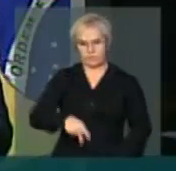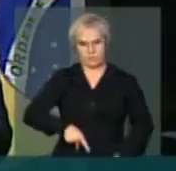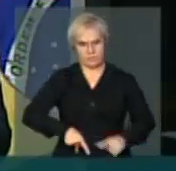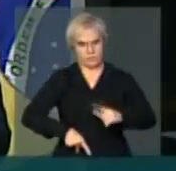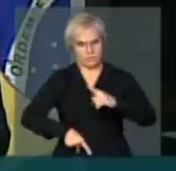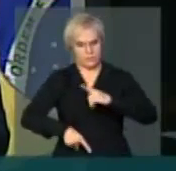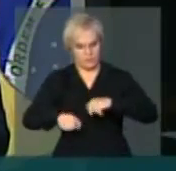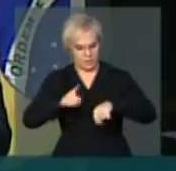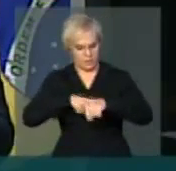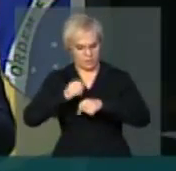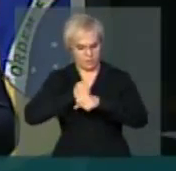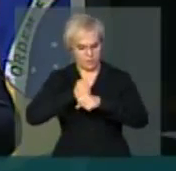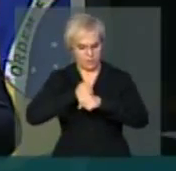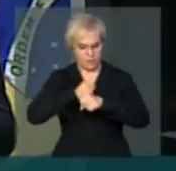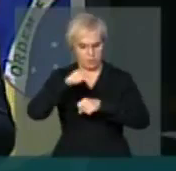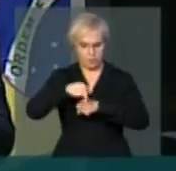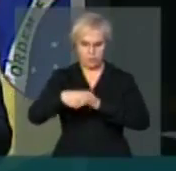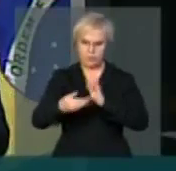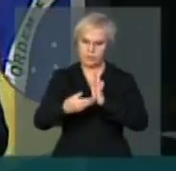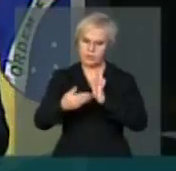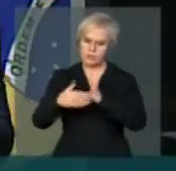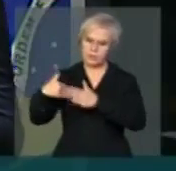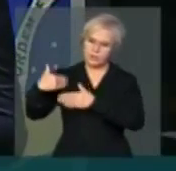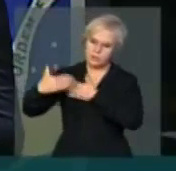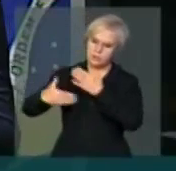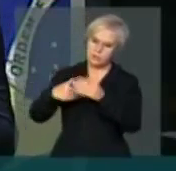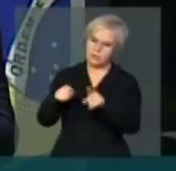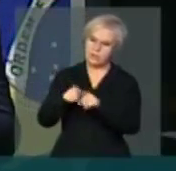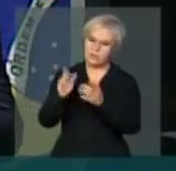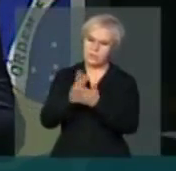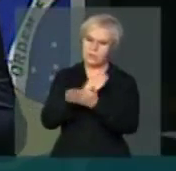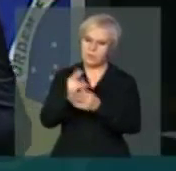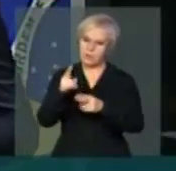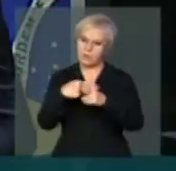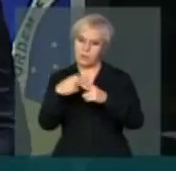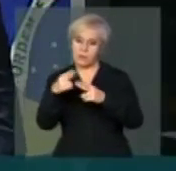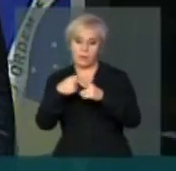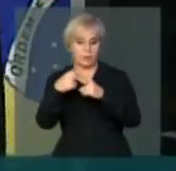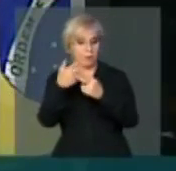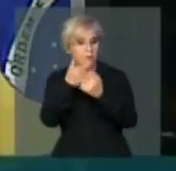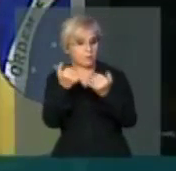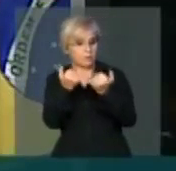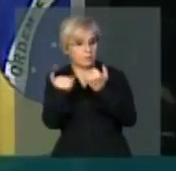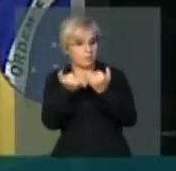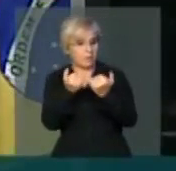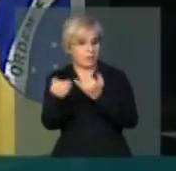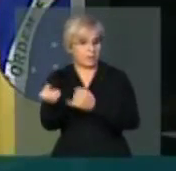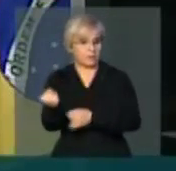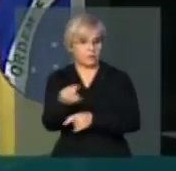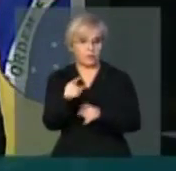longo período nesse parlamento e vão e vêm, travestidas às vezes de embalagem nova.